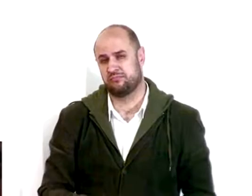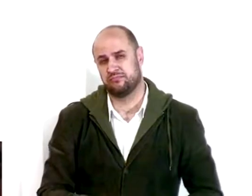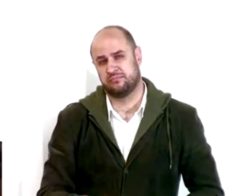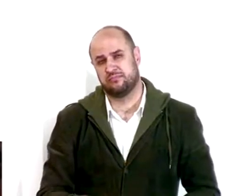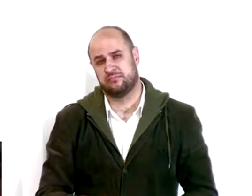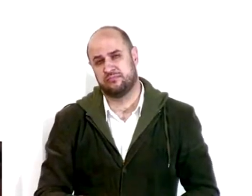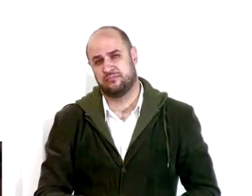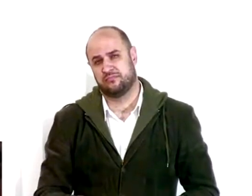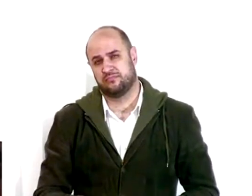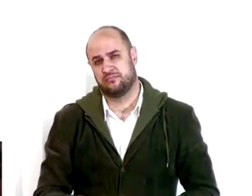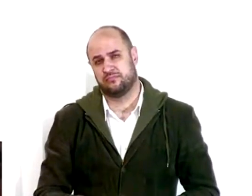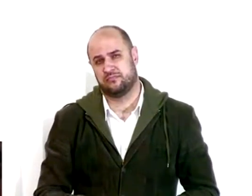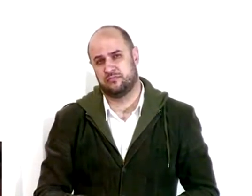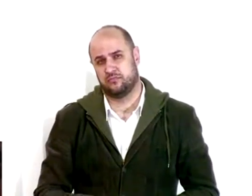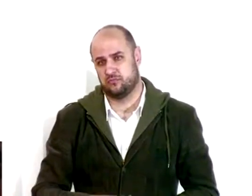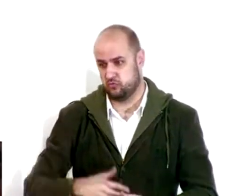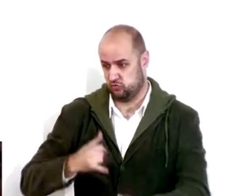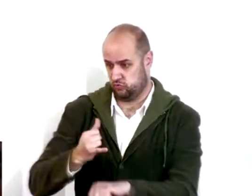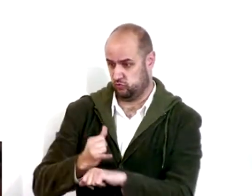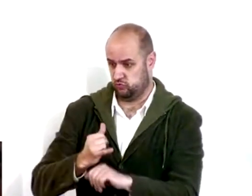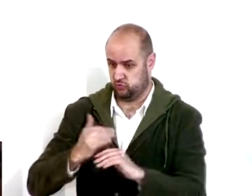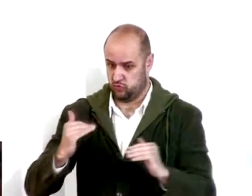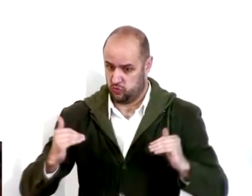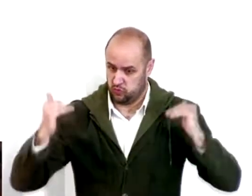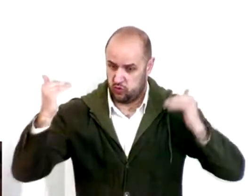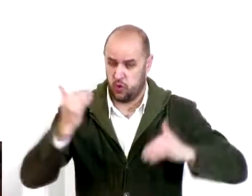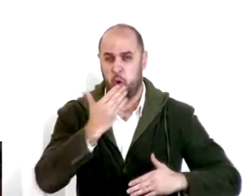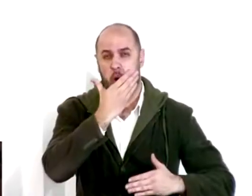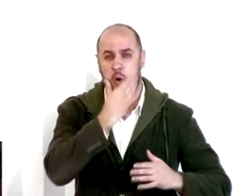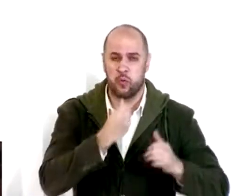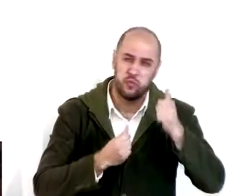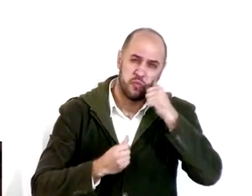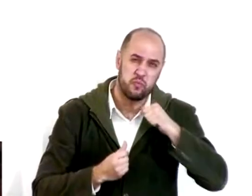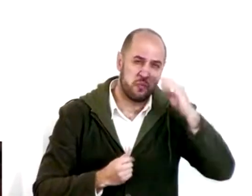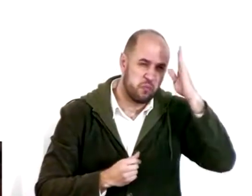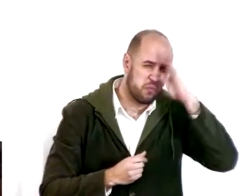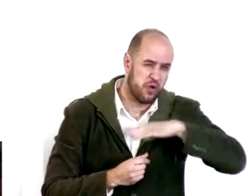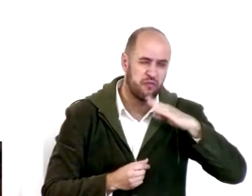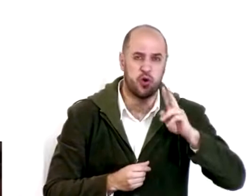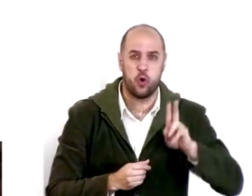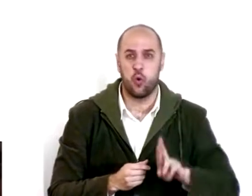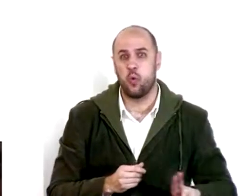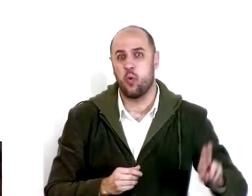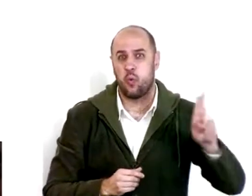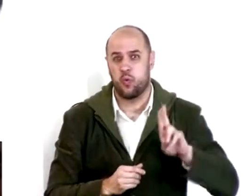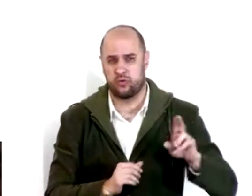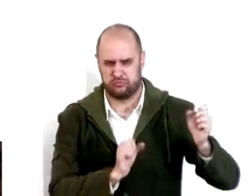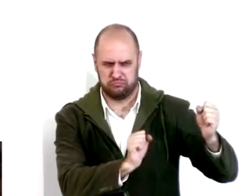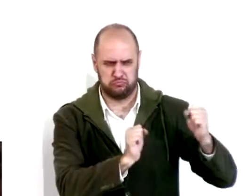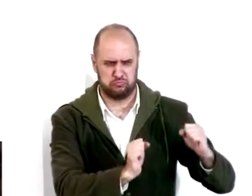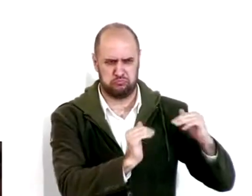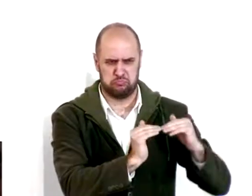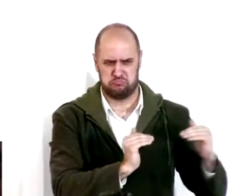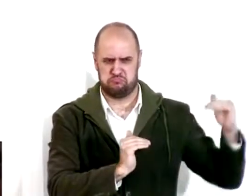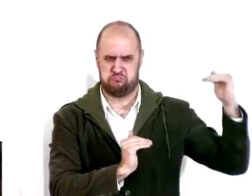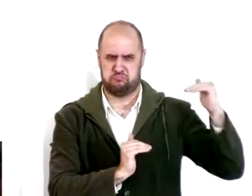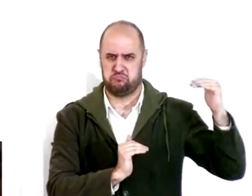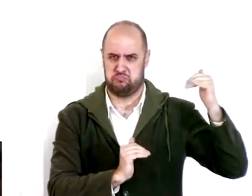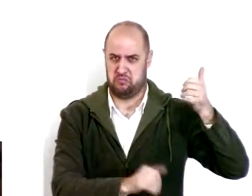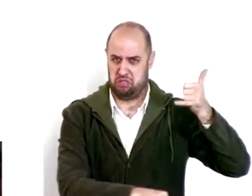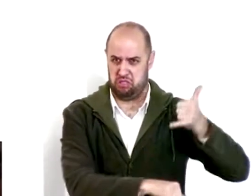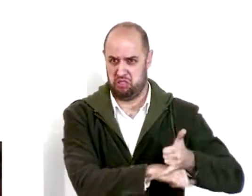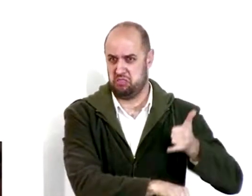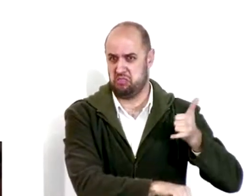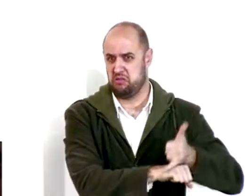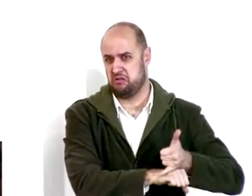por autoridades, homens e mulheres ímpios, iníquos, que usam do poder e da autoridade